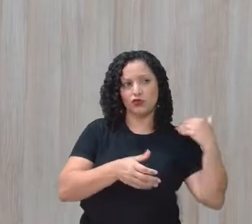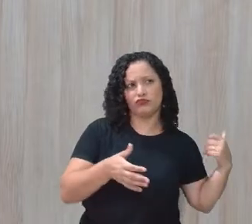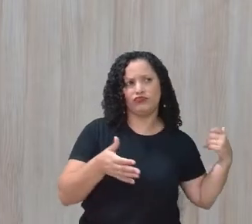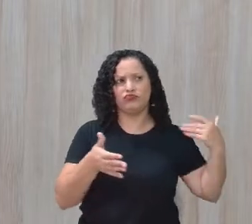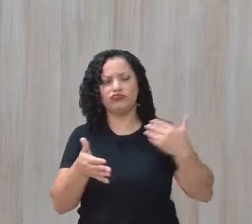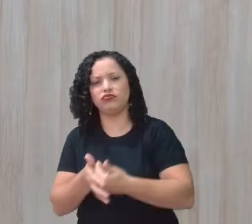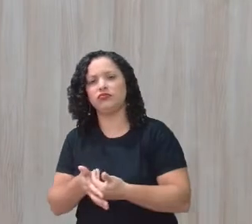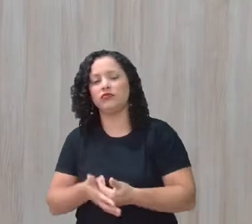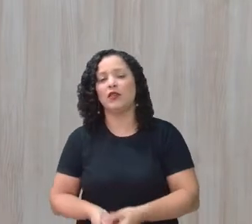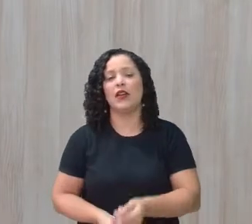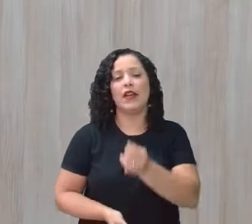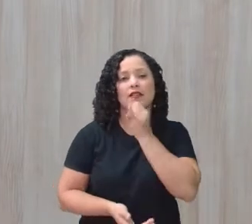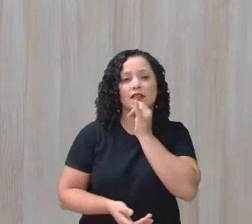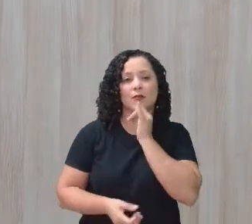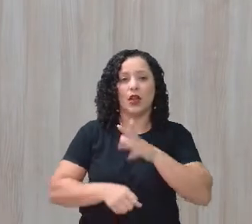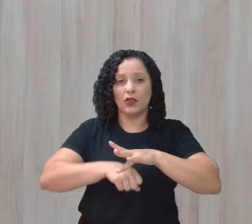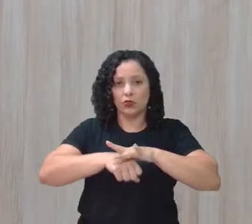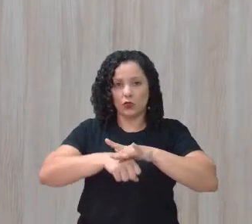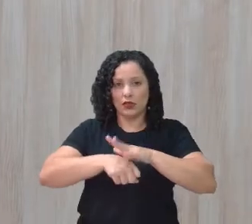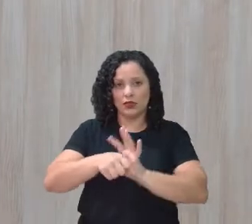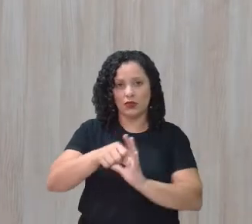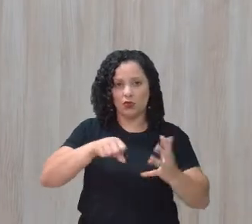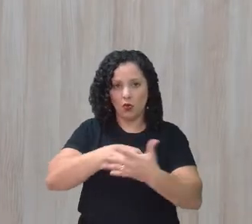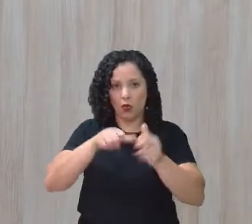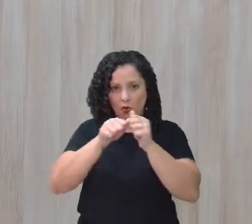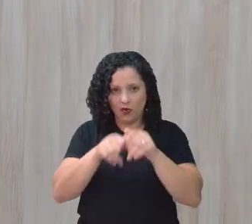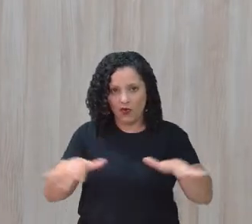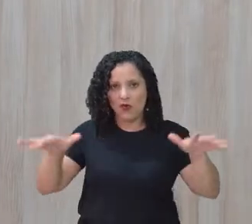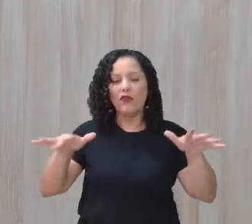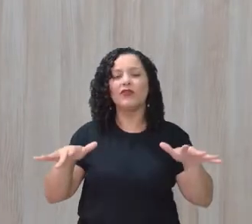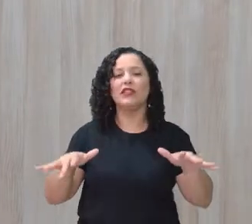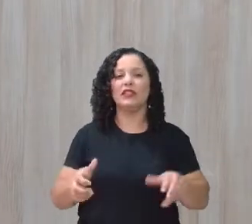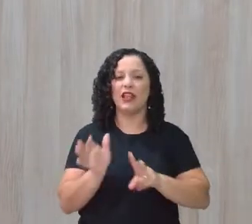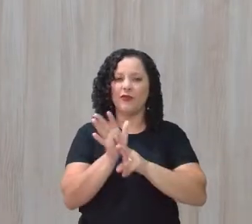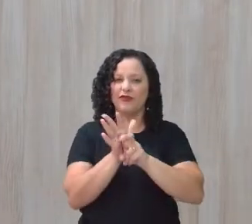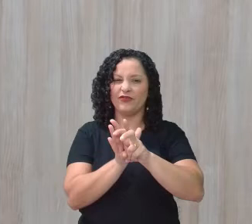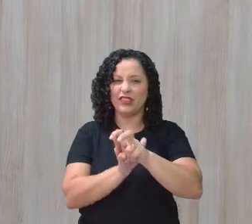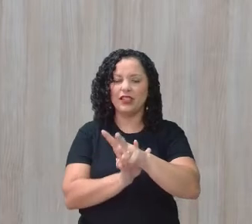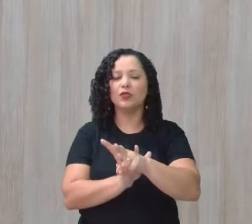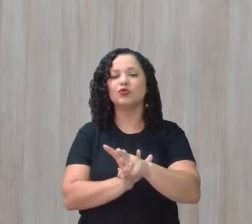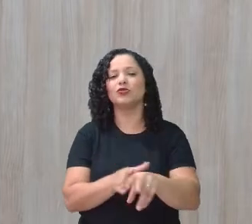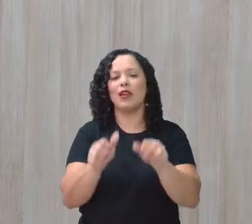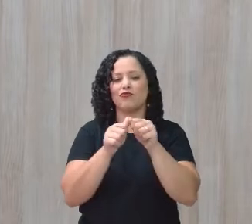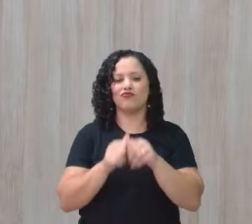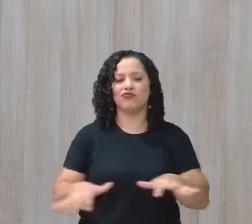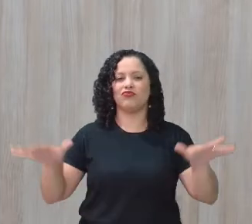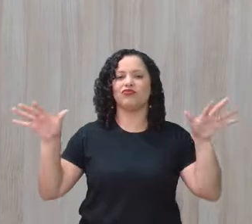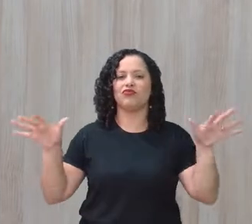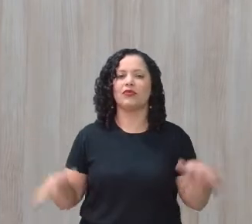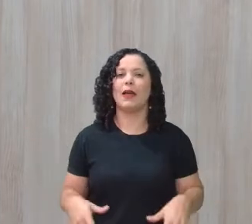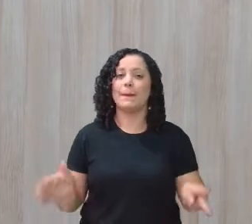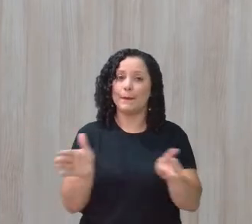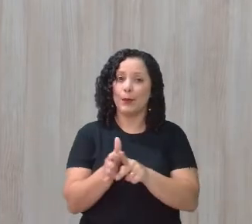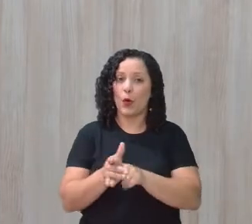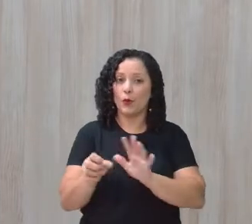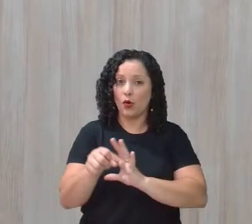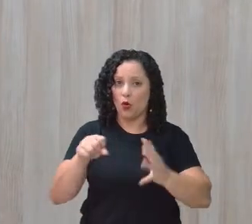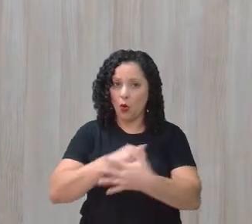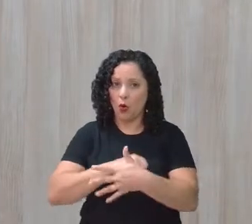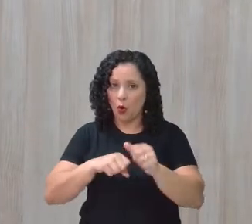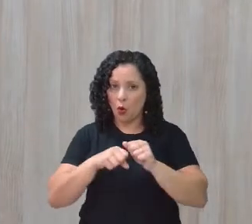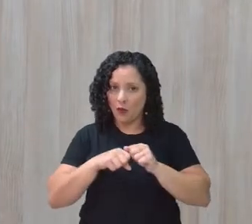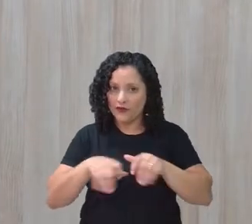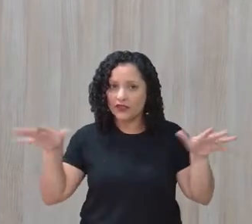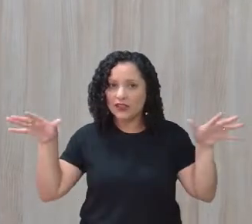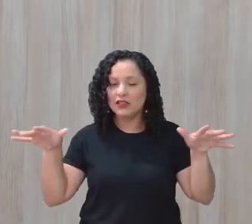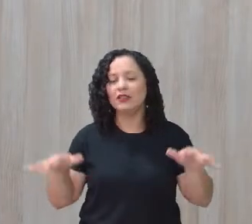o Covid, né, o SARS-CoV-2, que é o vírus que causa a Covid-19, né, é um